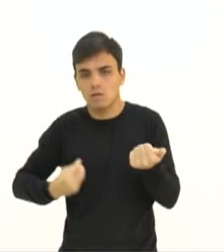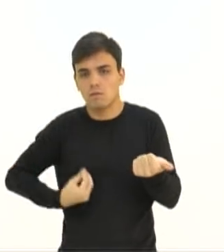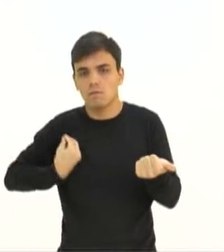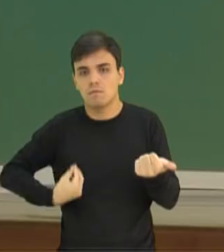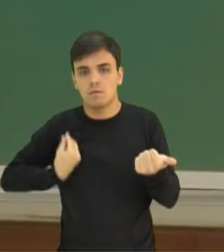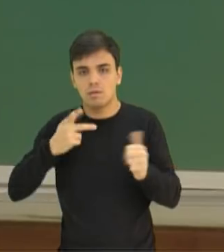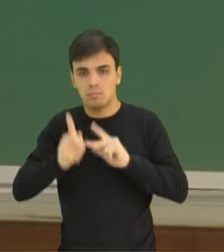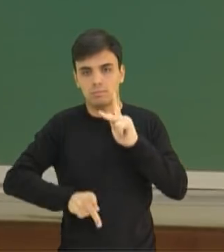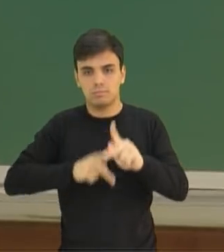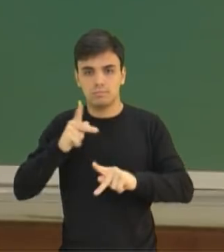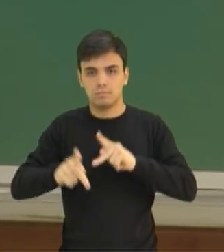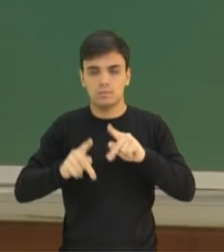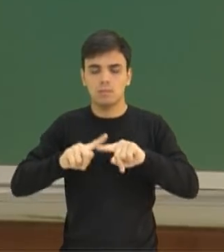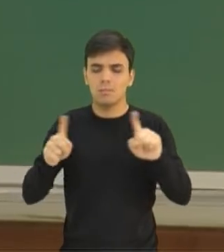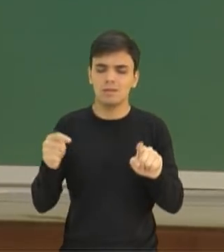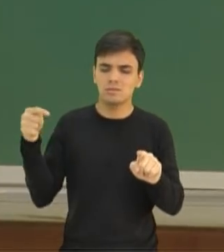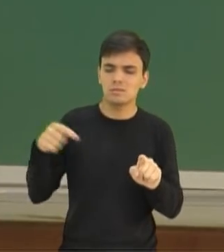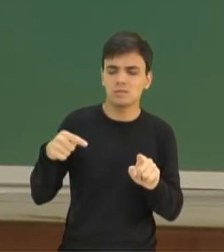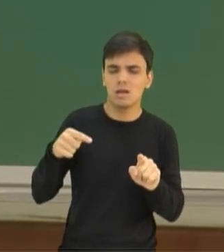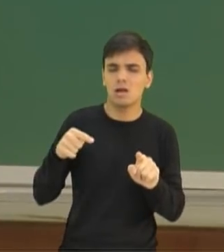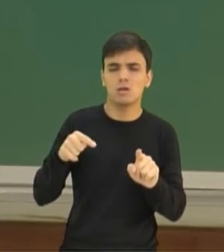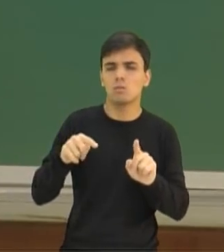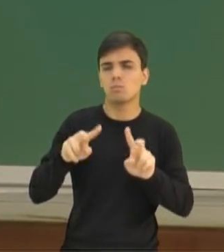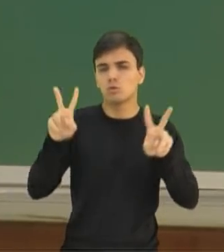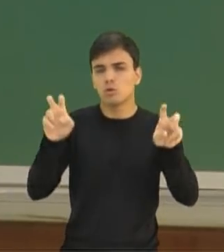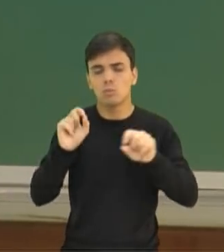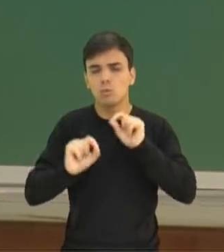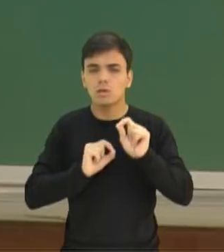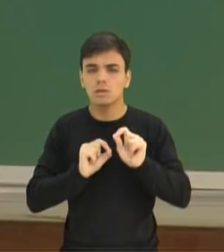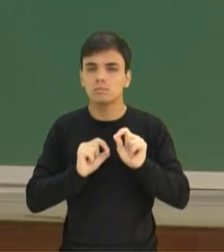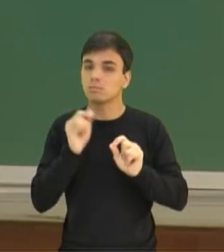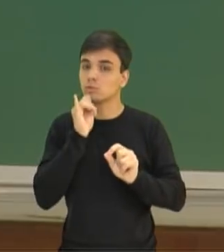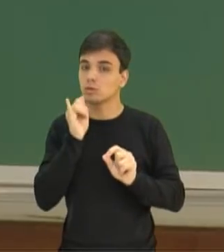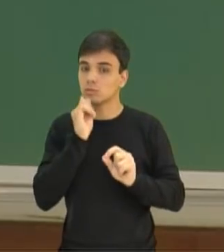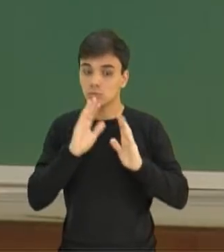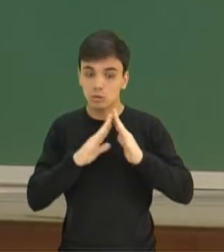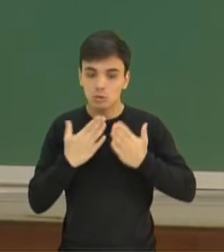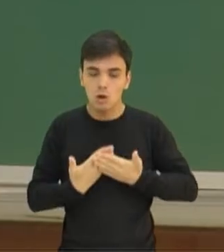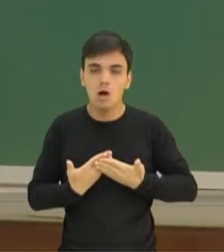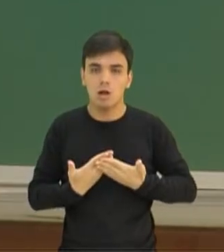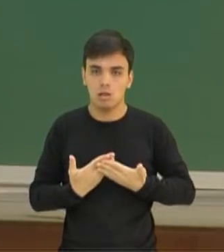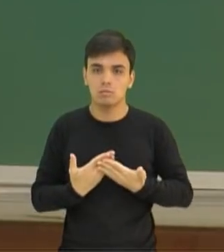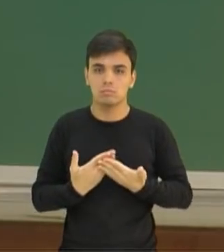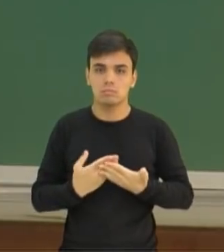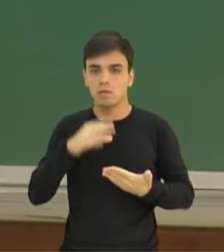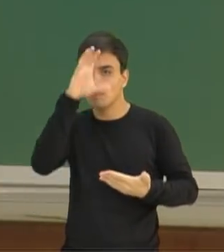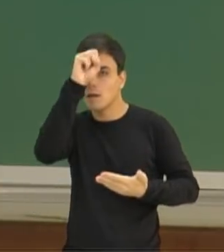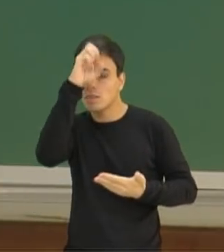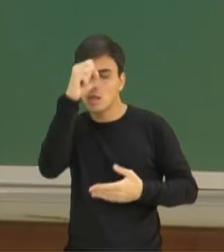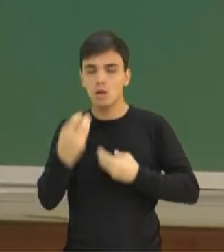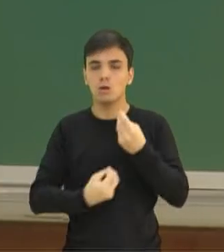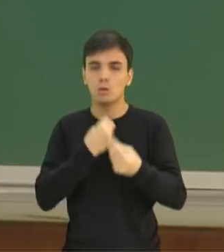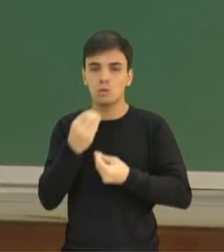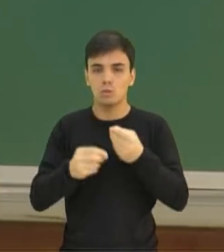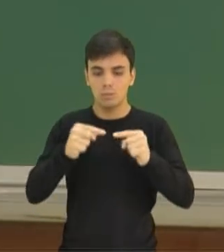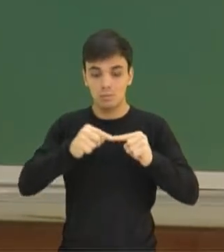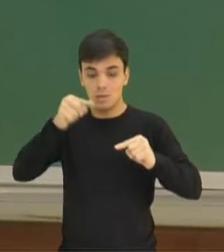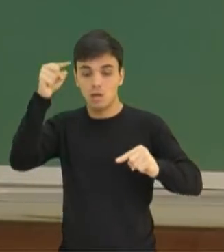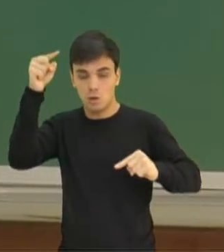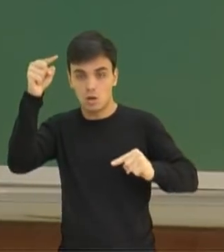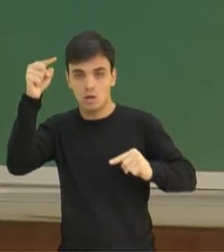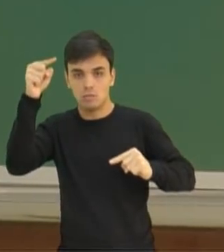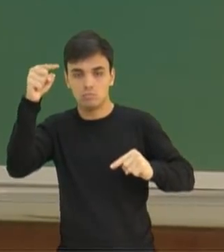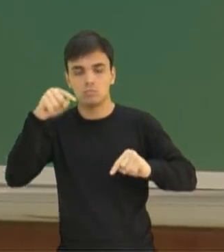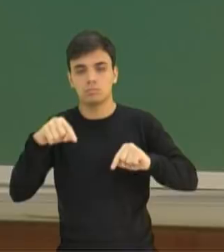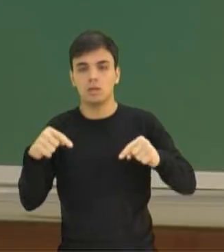quando eu penso no IDH? A escolarização, por exemplo. Quanto maior for o nível de escolarização, melhor será a qualidade de